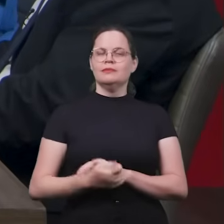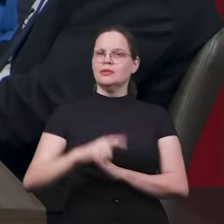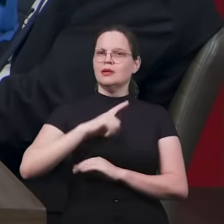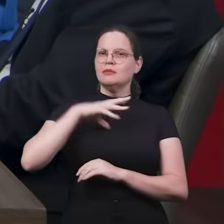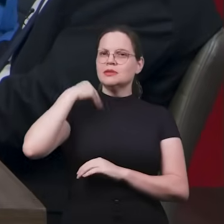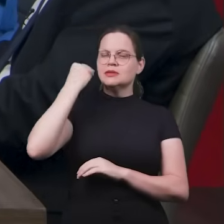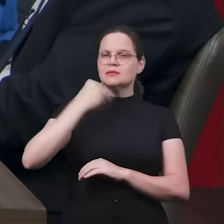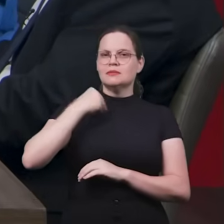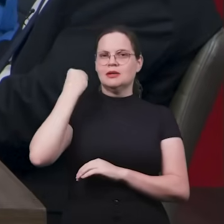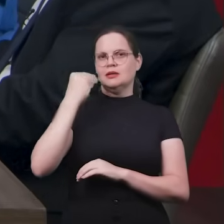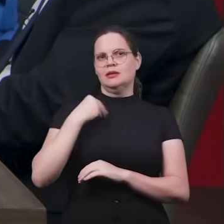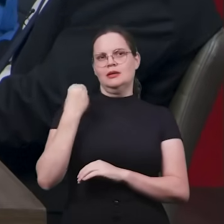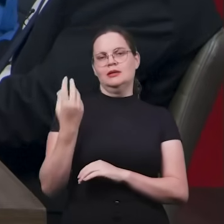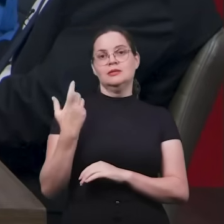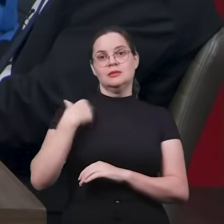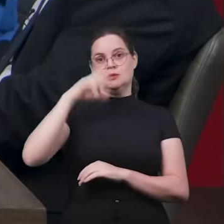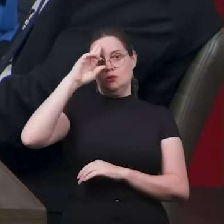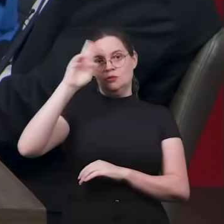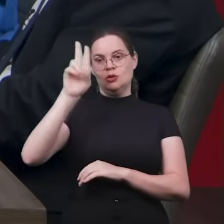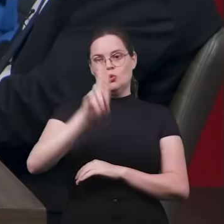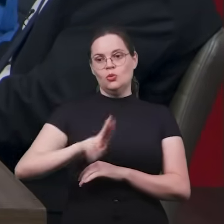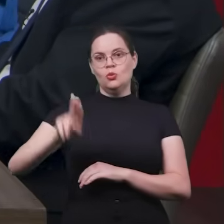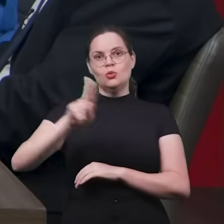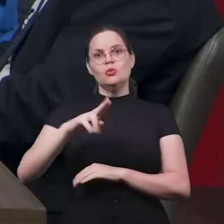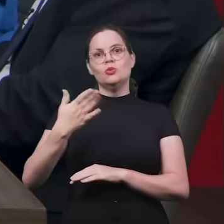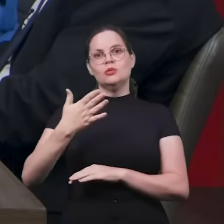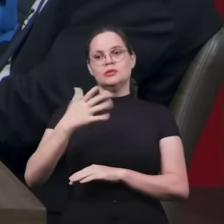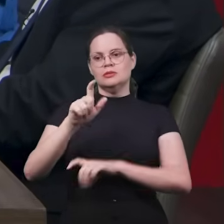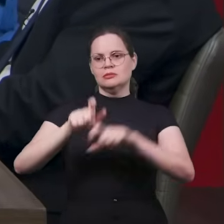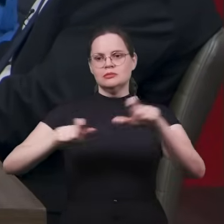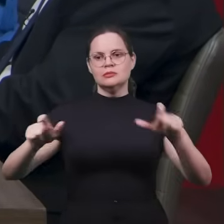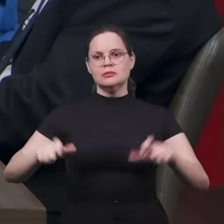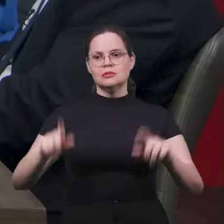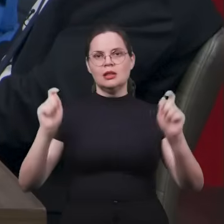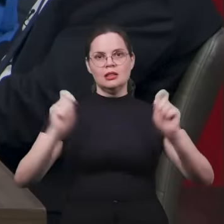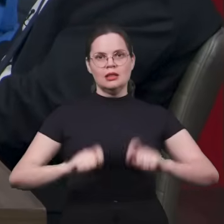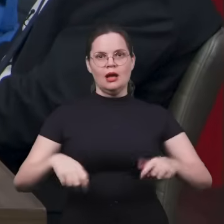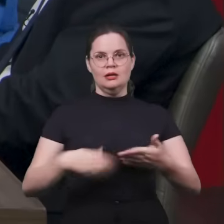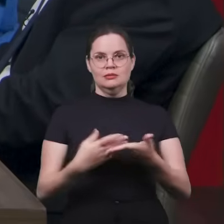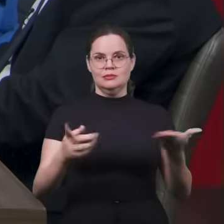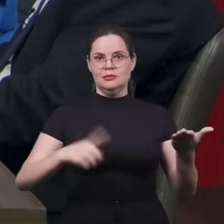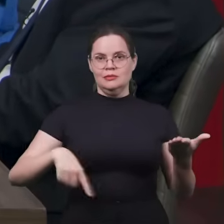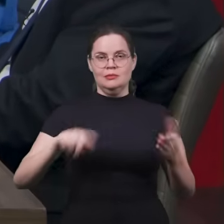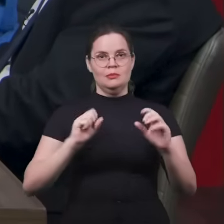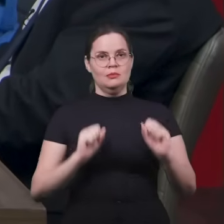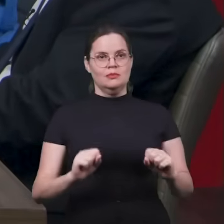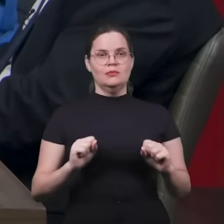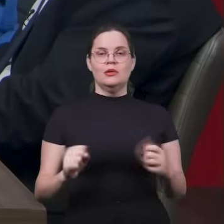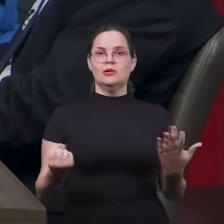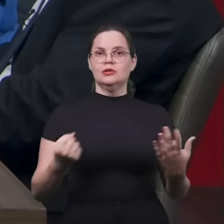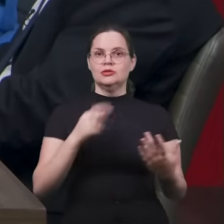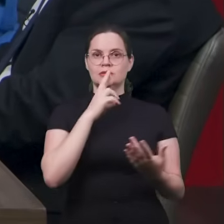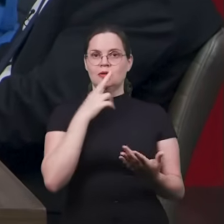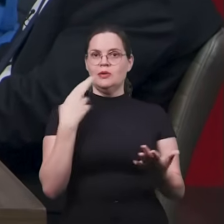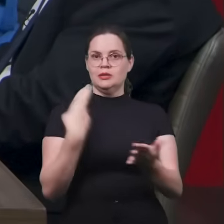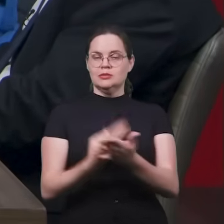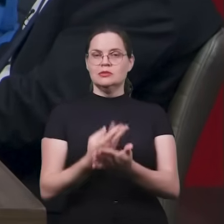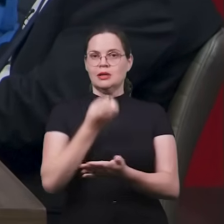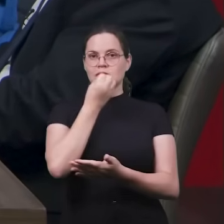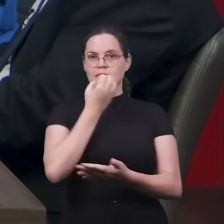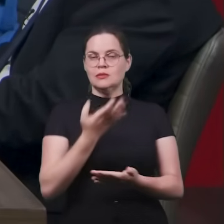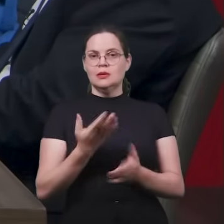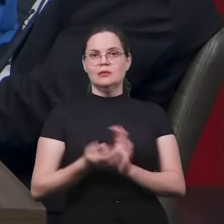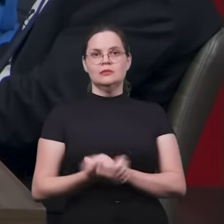são experiências, né, que o Senhor usa o homem, capacita para que ele possa dar frutos,